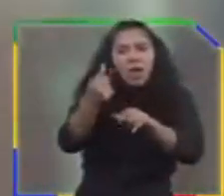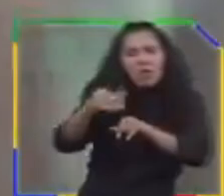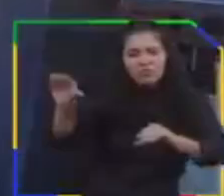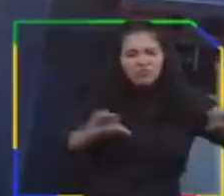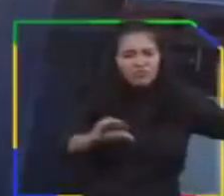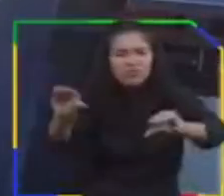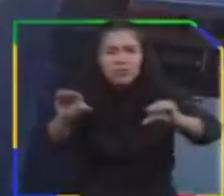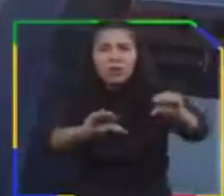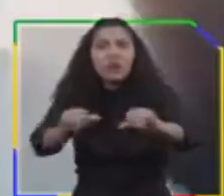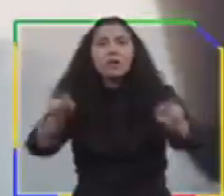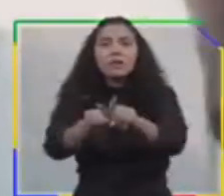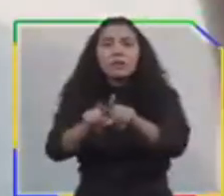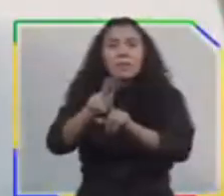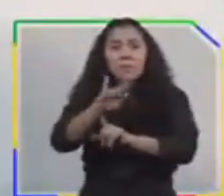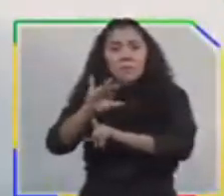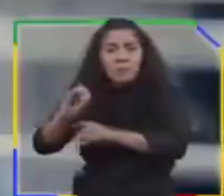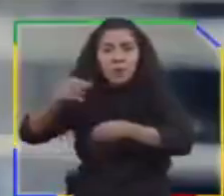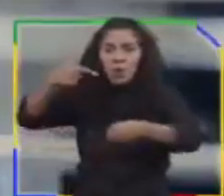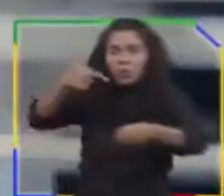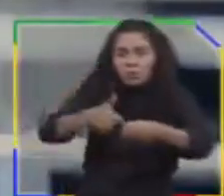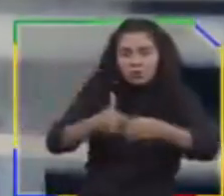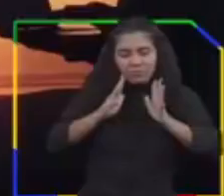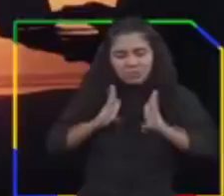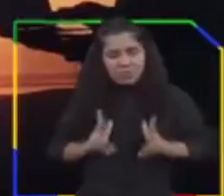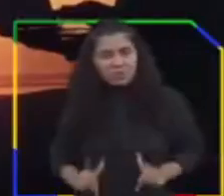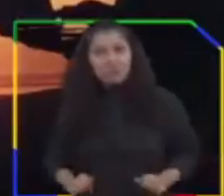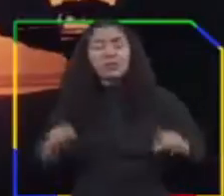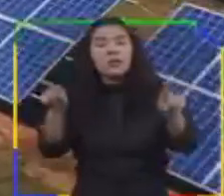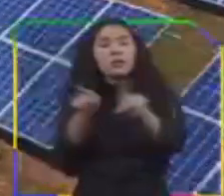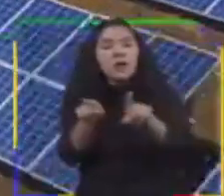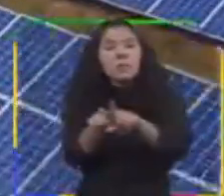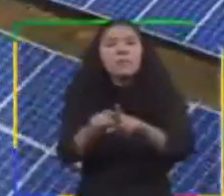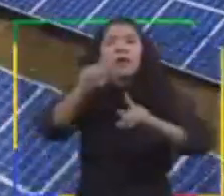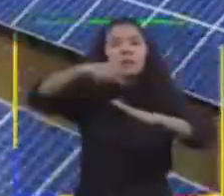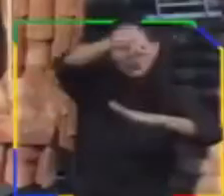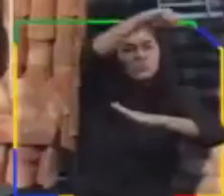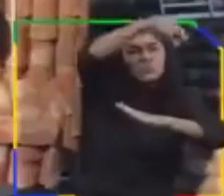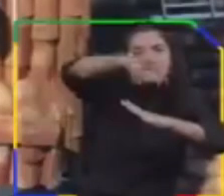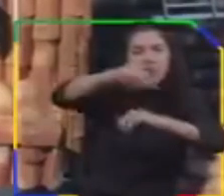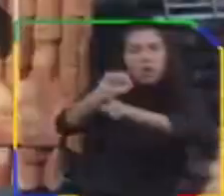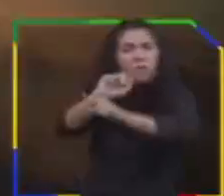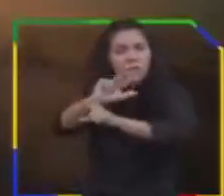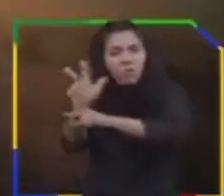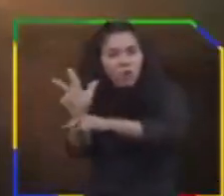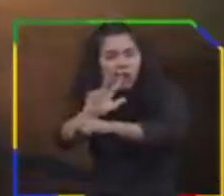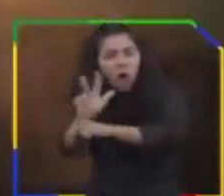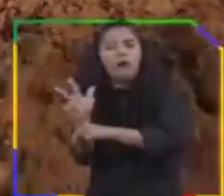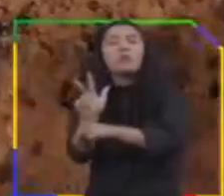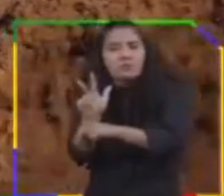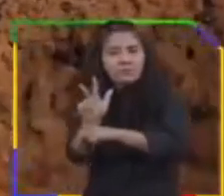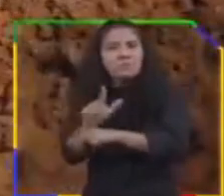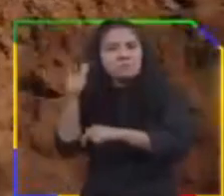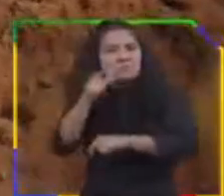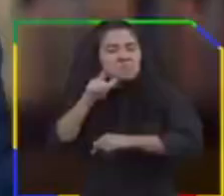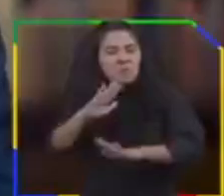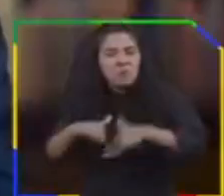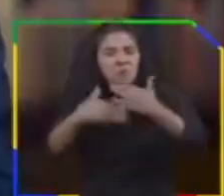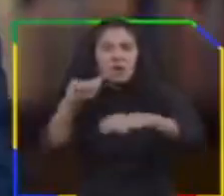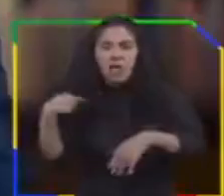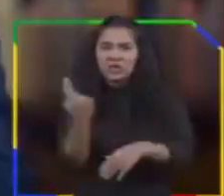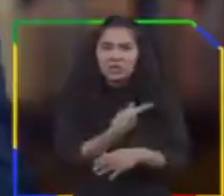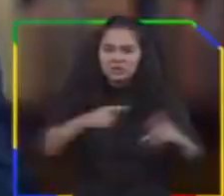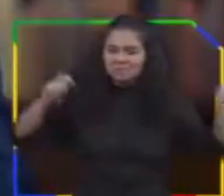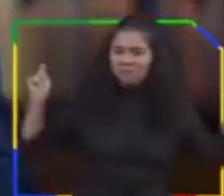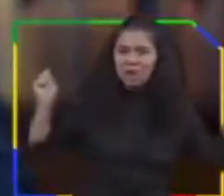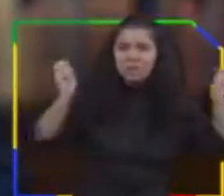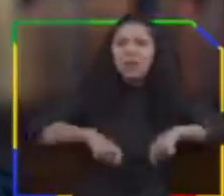ampliando os investimentos em biocombustíveis, hidrogênio verde e geração de energia solar, eólica e de biomassa. Seremos